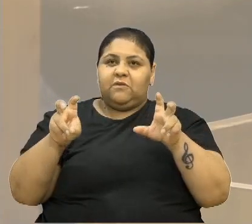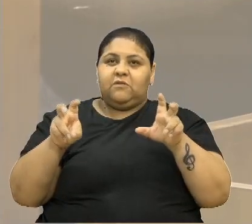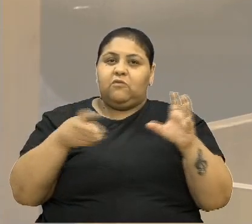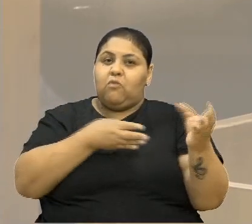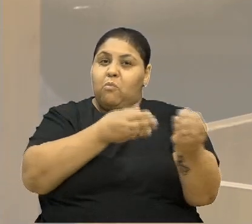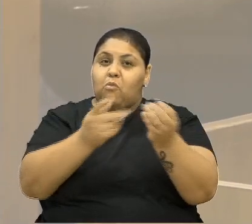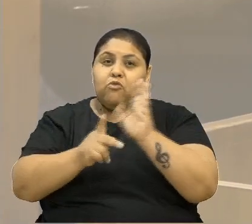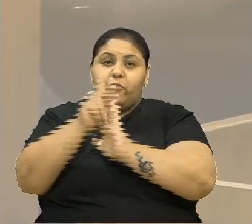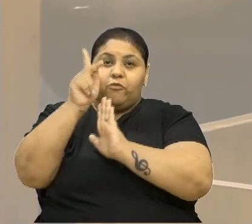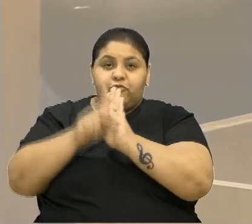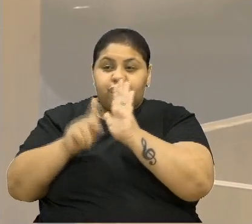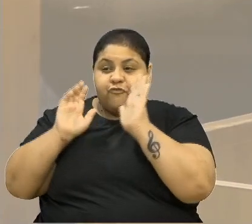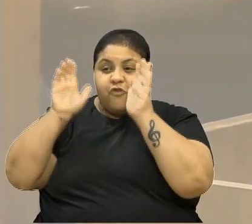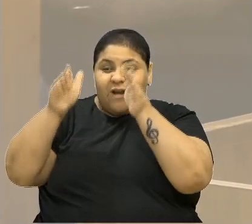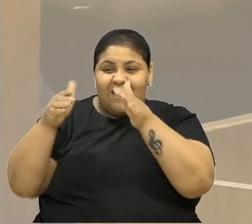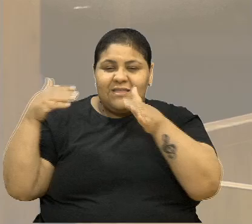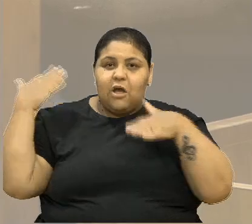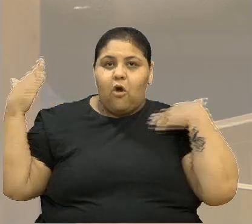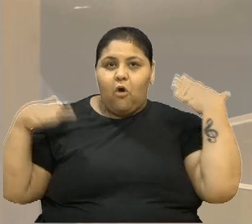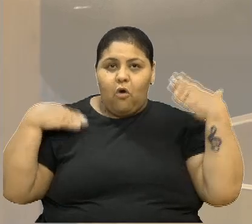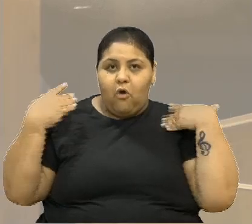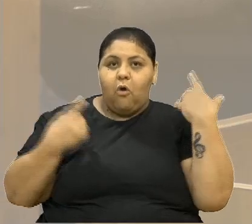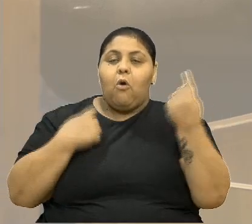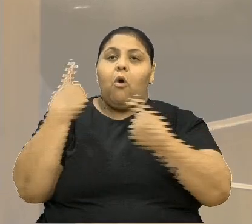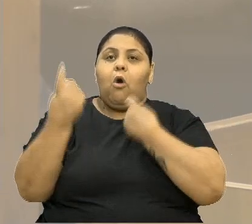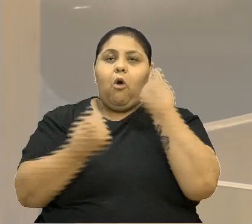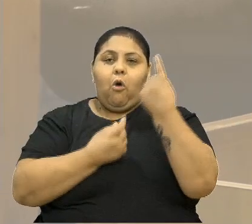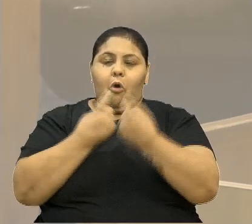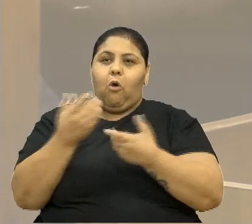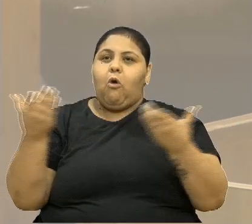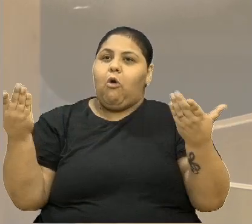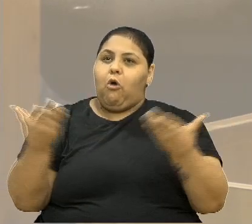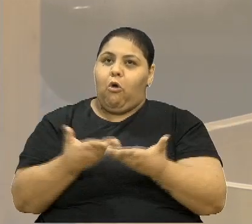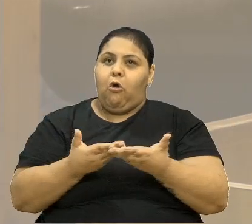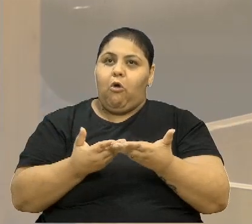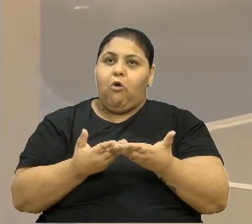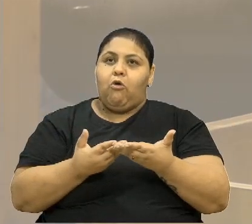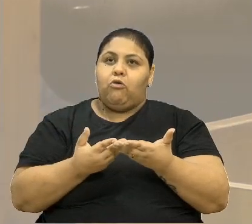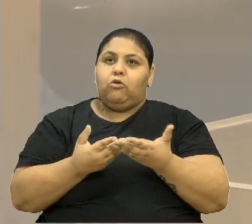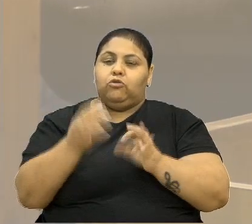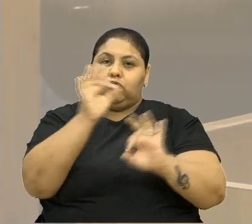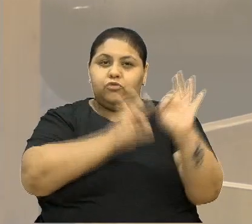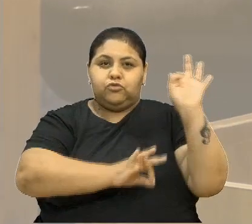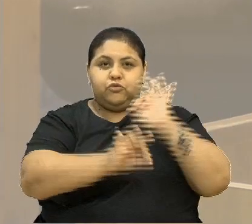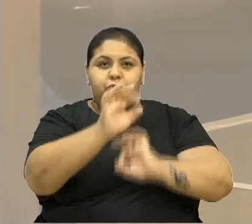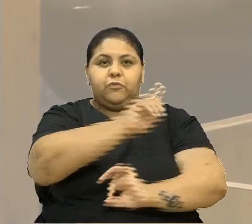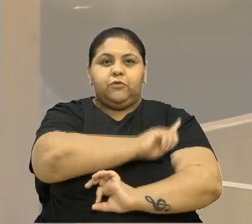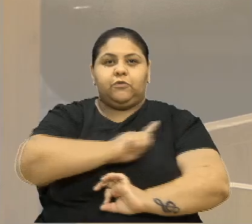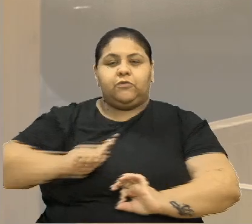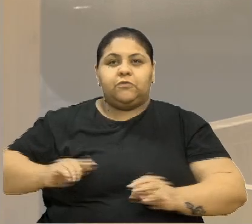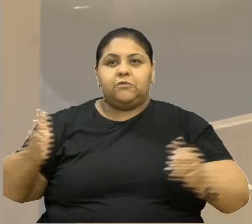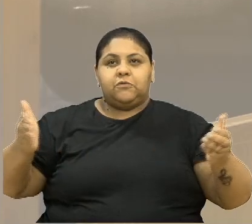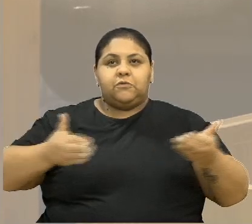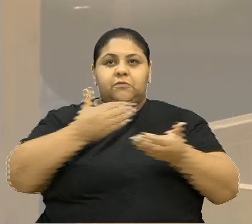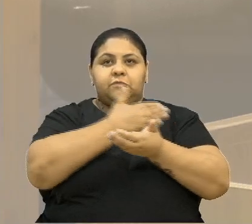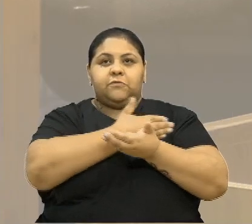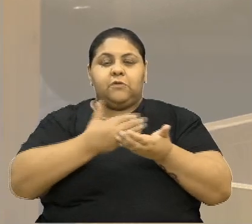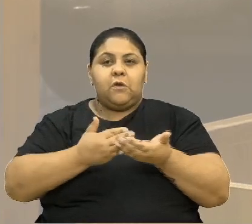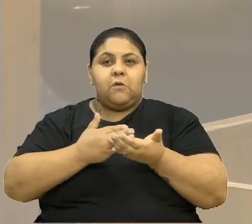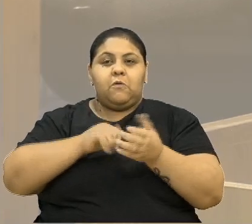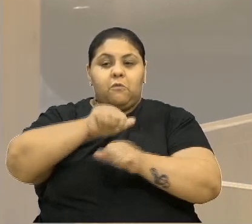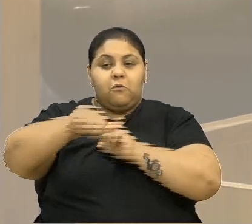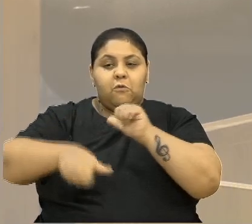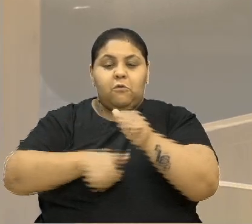projetos voltados para o turismo. Alguns desses, inclusive, estavam no nosso plano de governo e hoje começam a se tornar